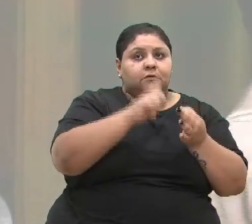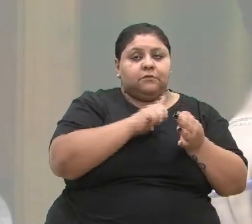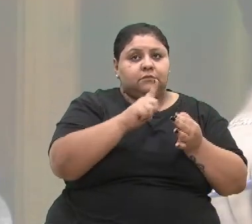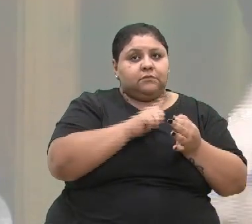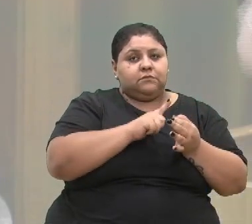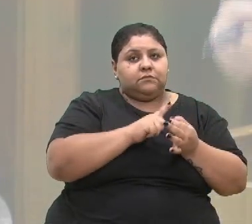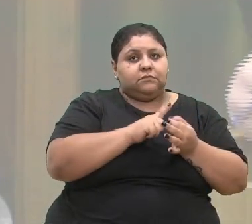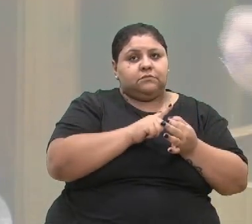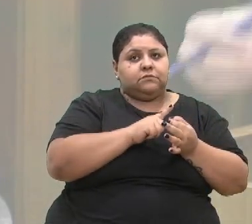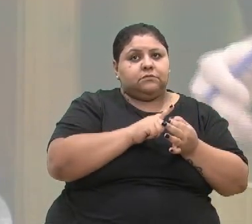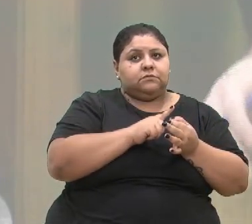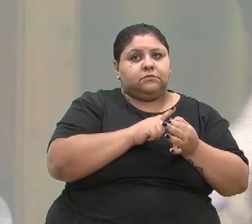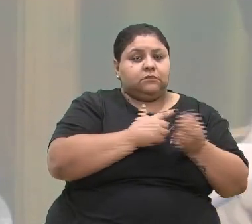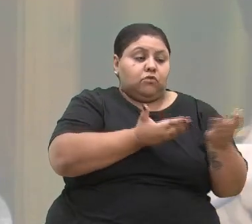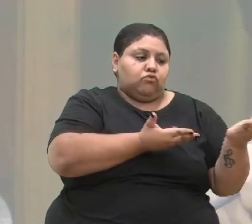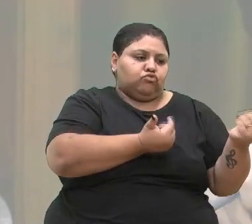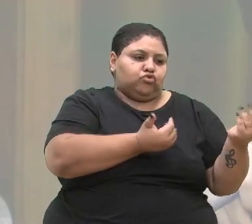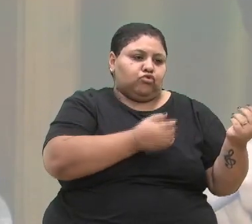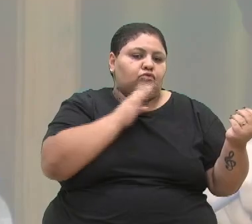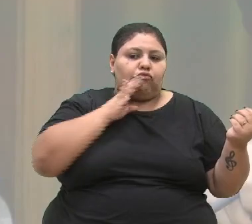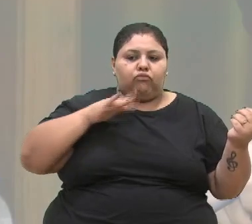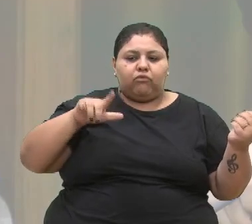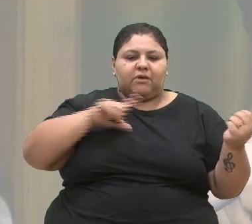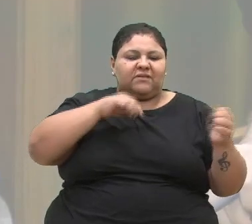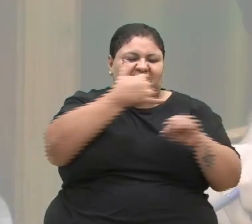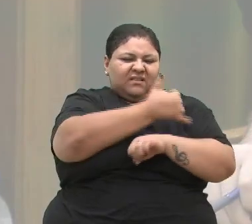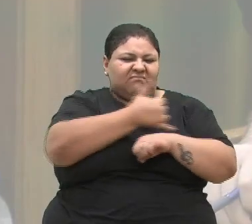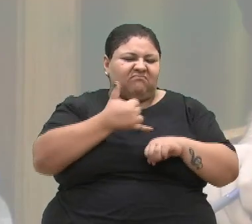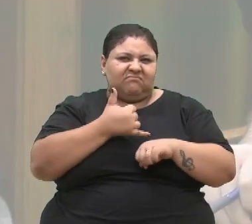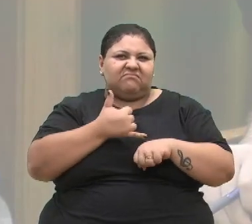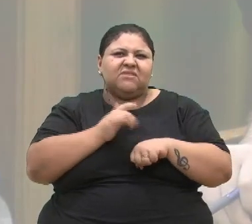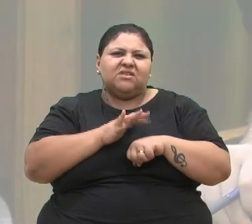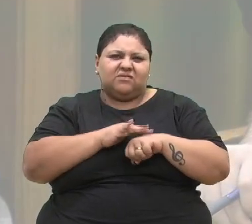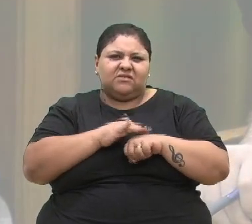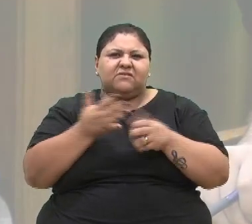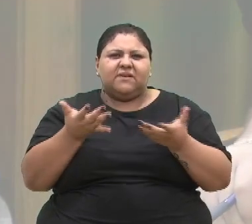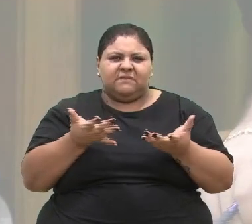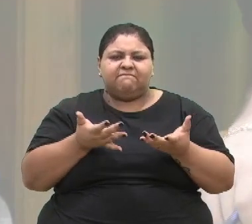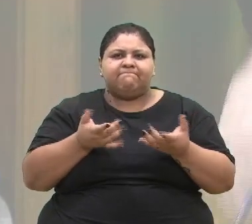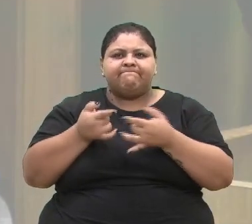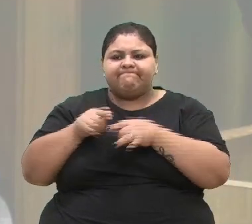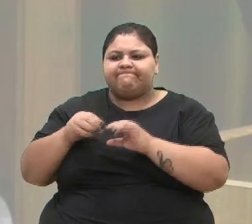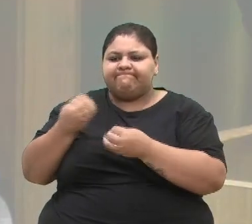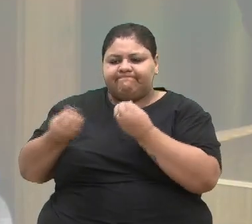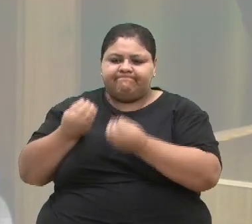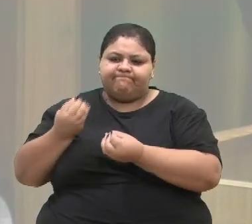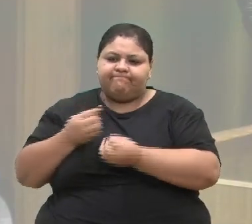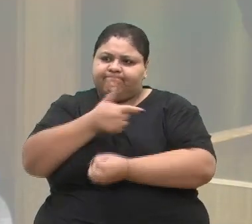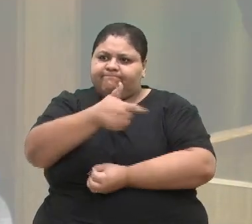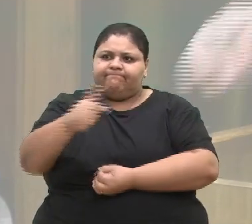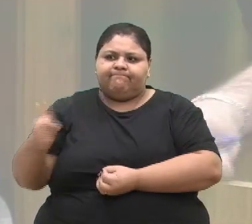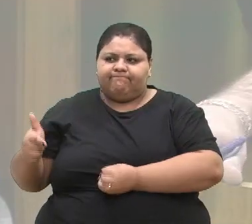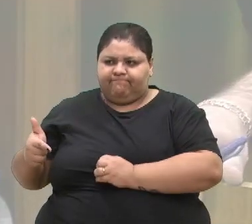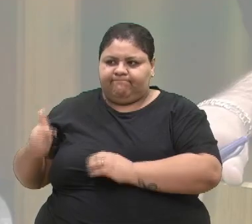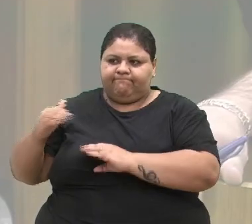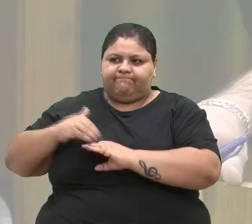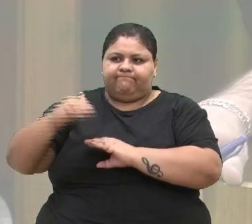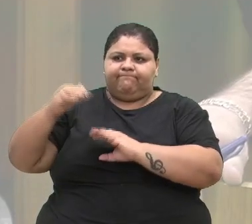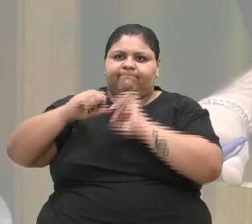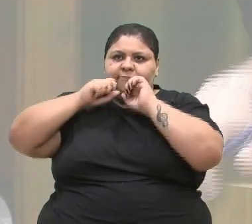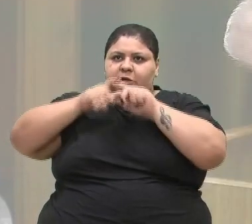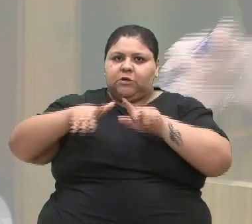a mobilização de todos os vereadores que se sensibilizaram com essa causa e que abraçaram junto